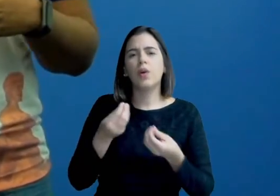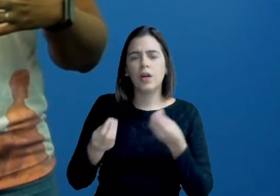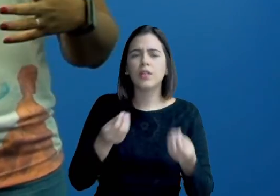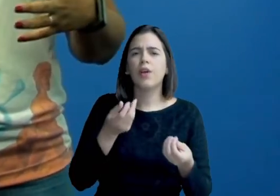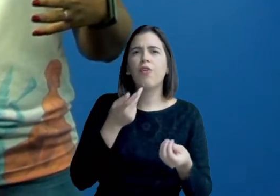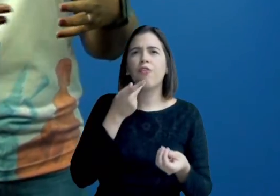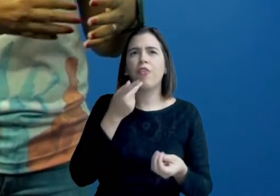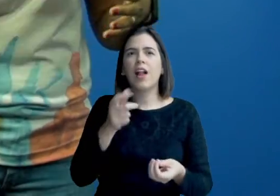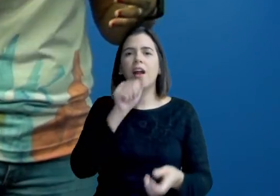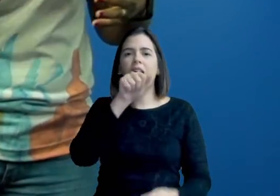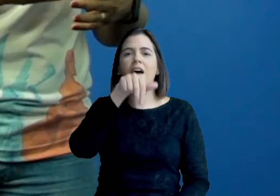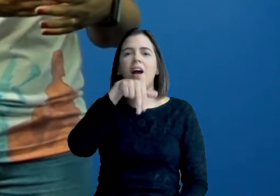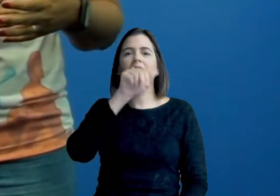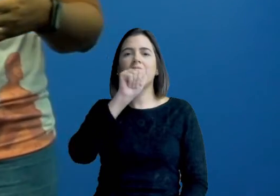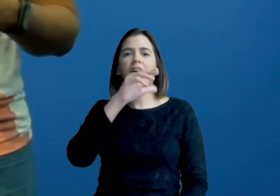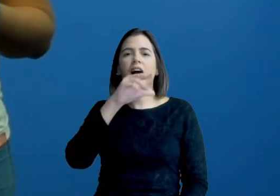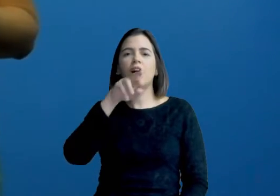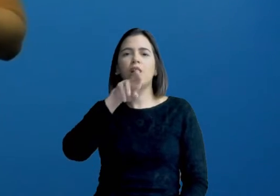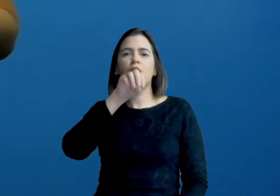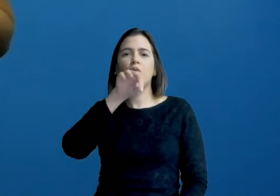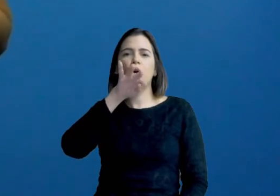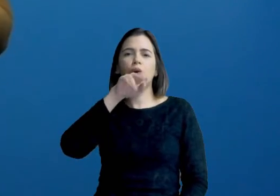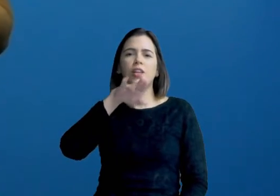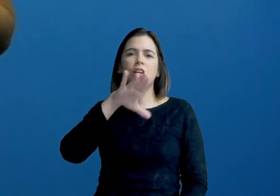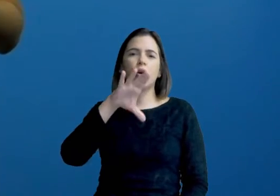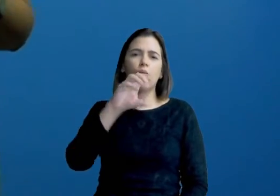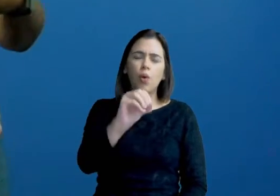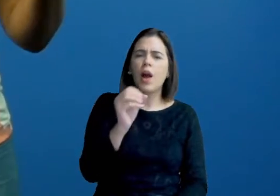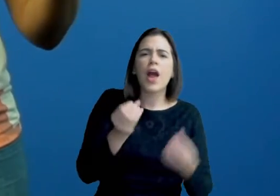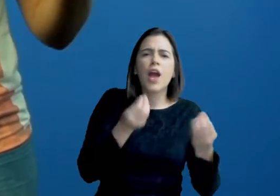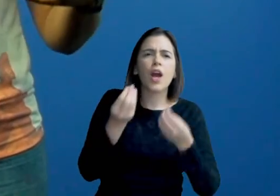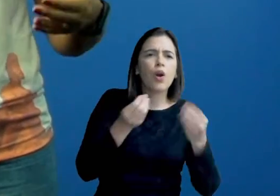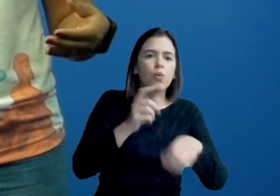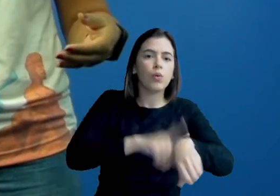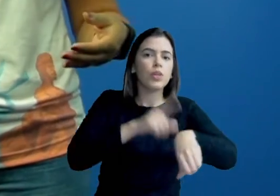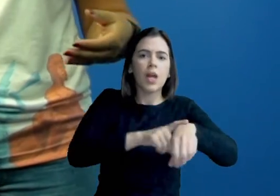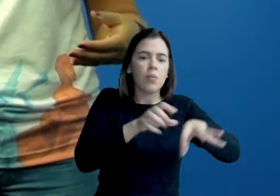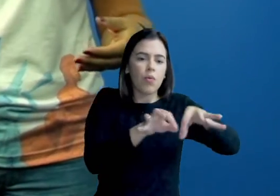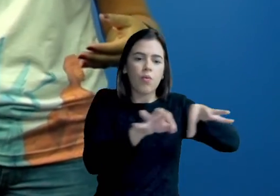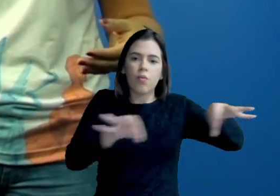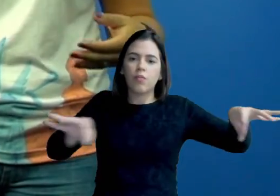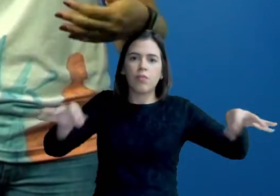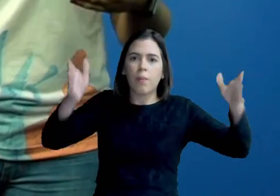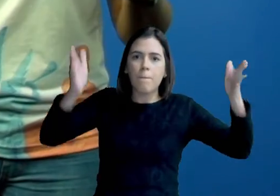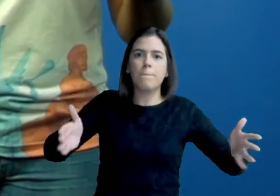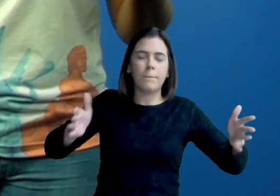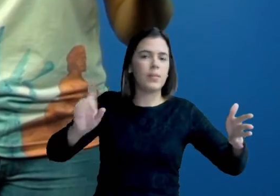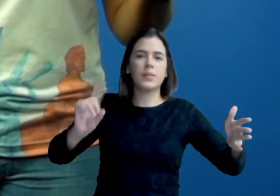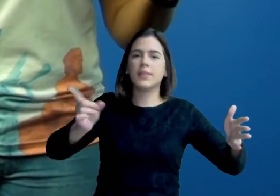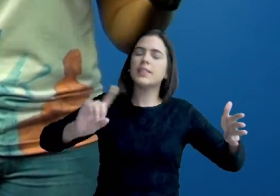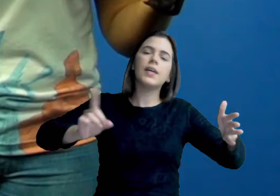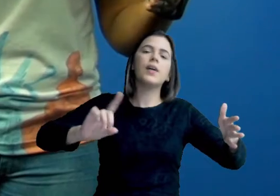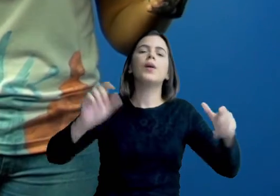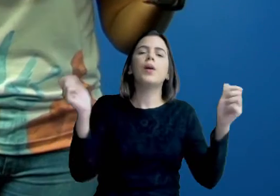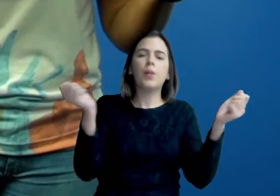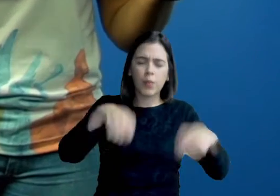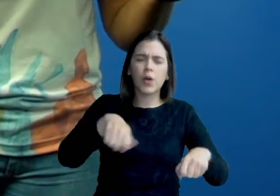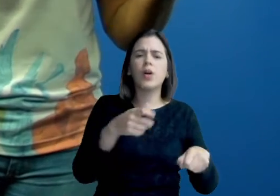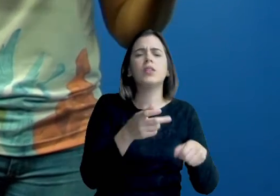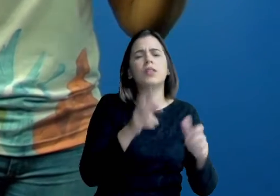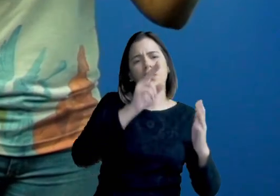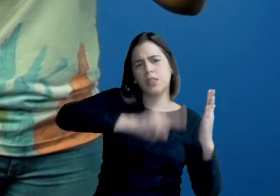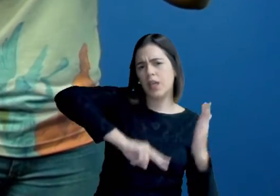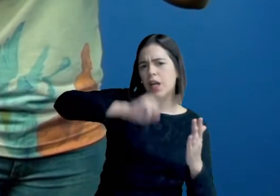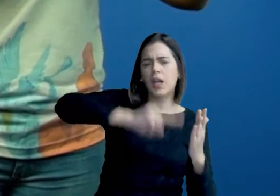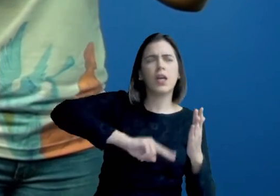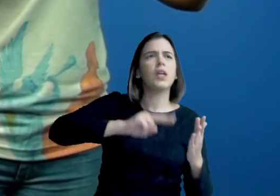ele é anacrônico, é que ele está ali além do tempo. É como se ele não tivesse preso a nenhuma linha temporal. E que ele pode ser